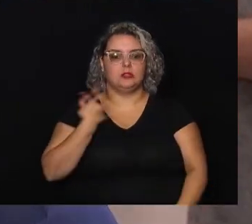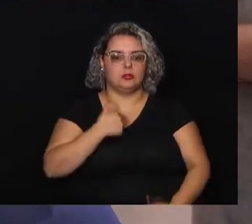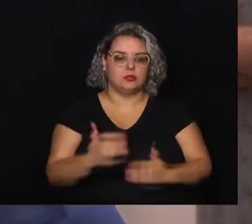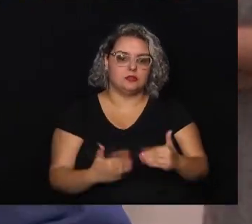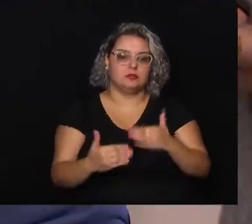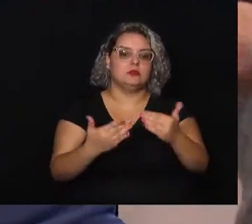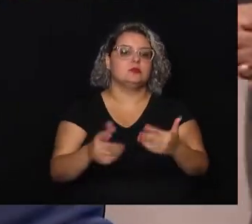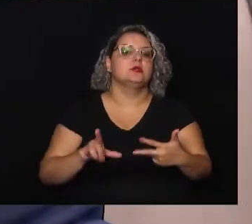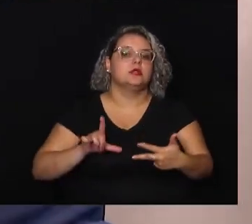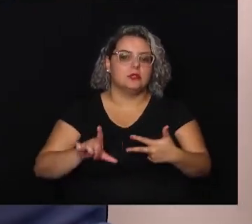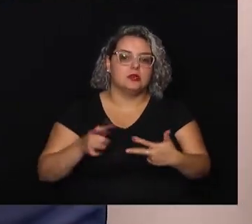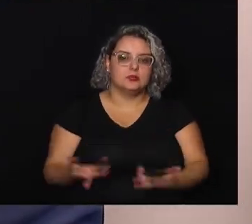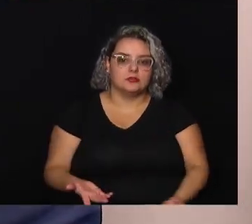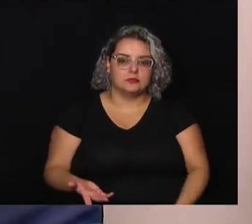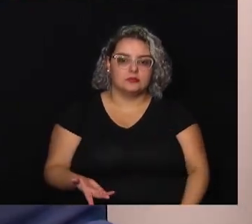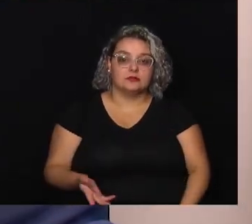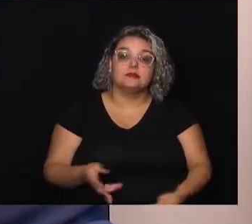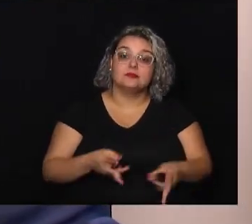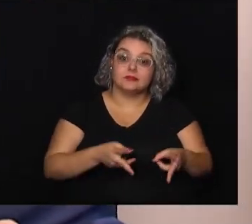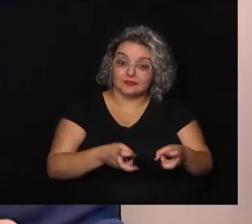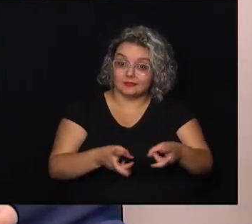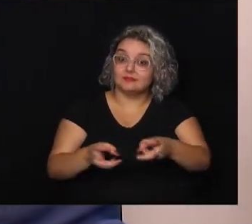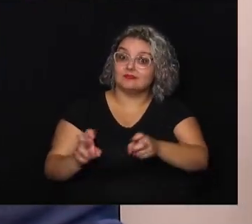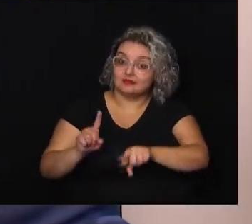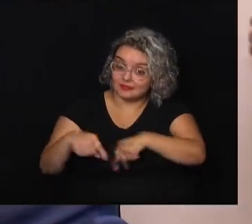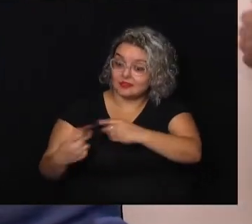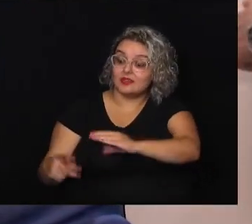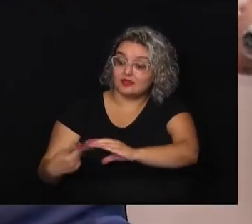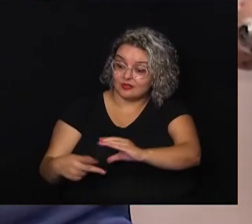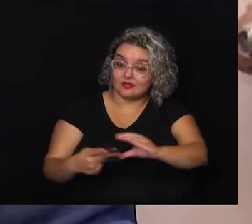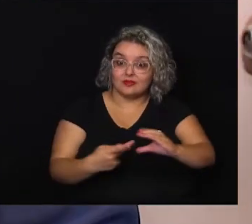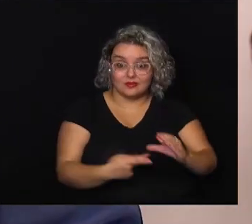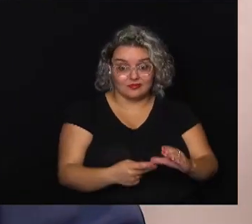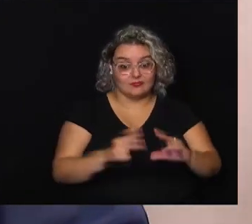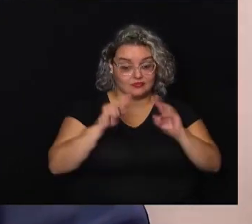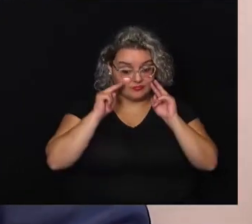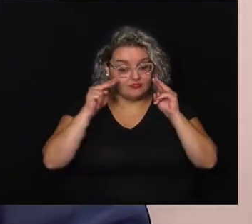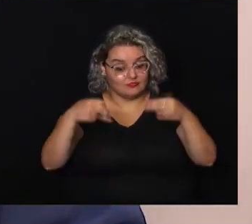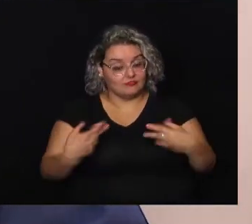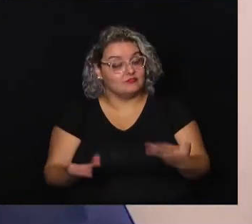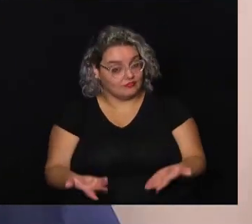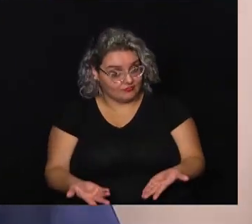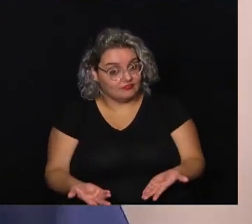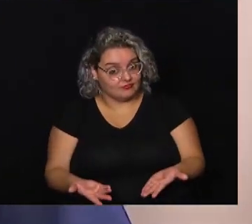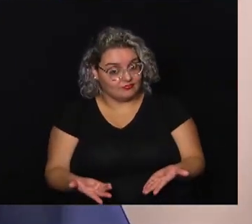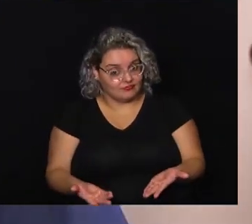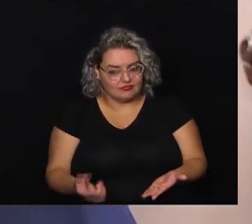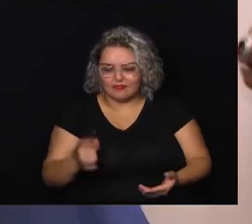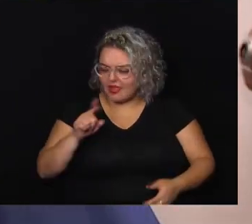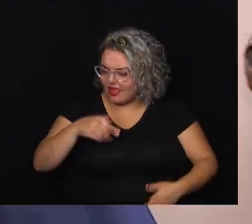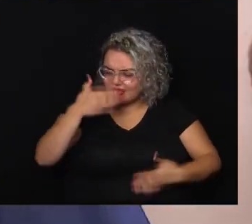legislativa. E a gente perceber que outras câmaras reconhecem isso é